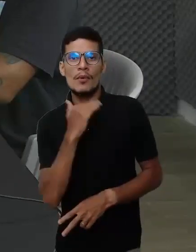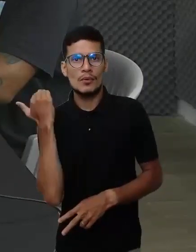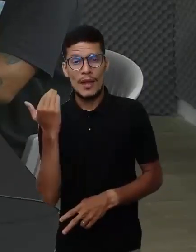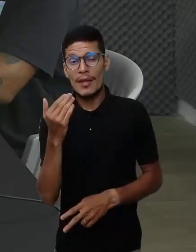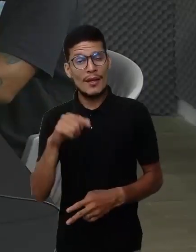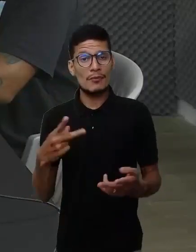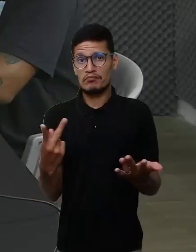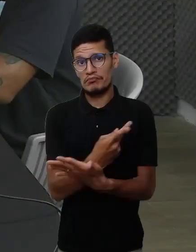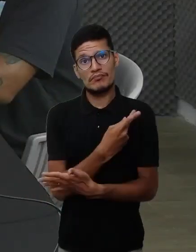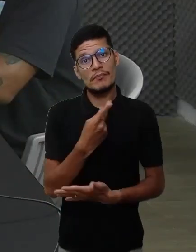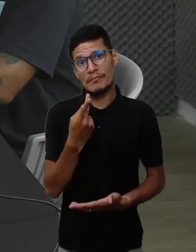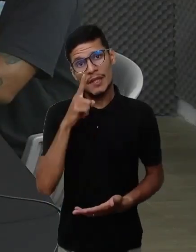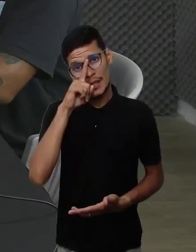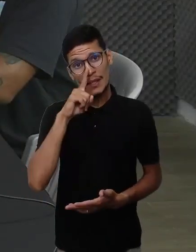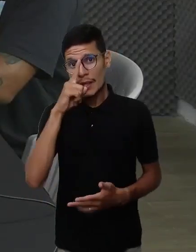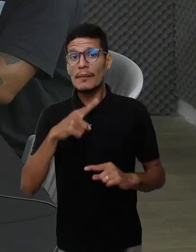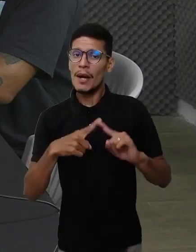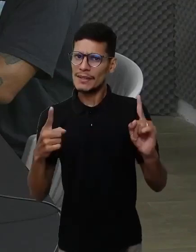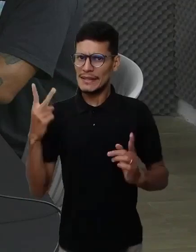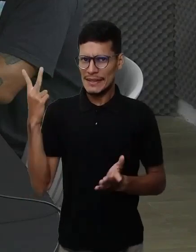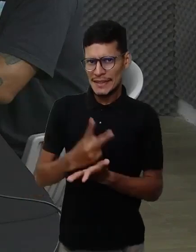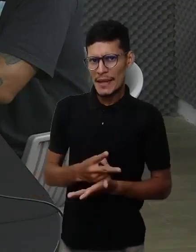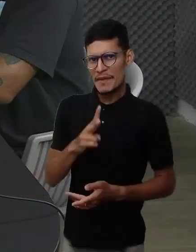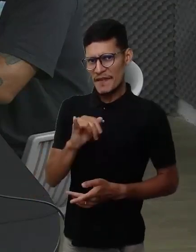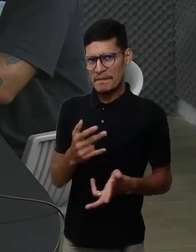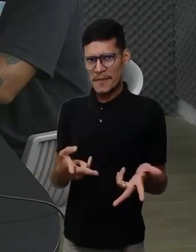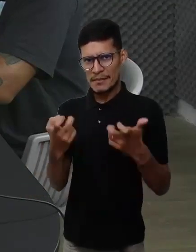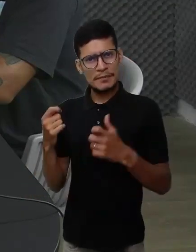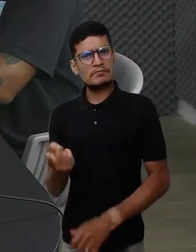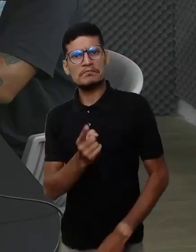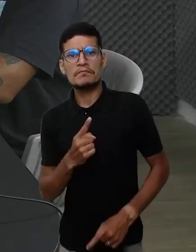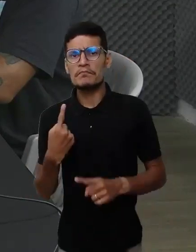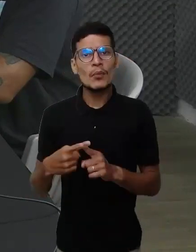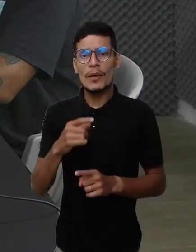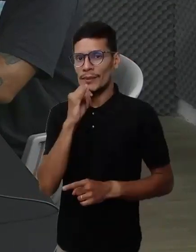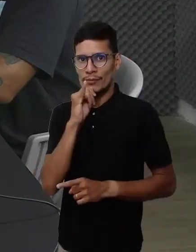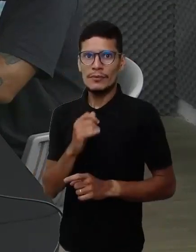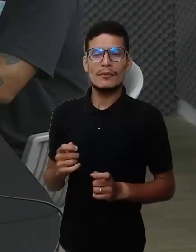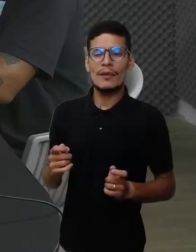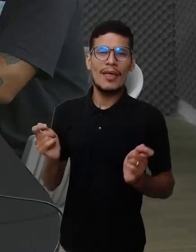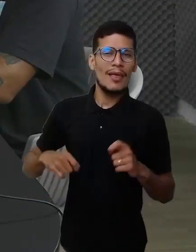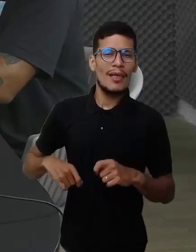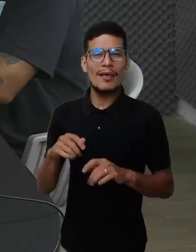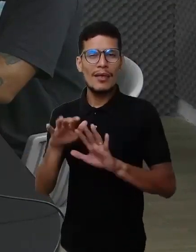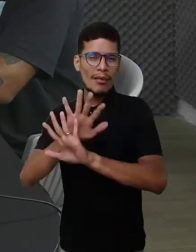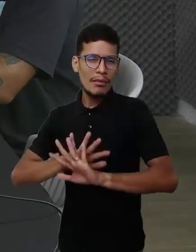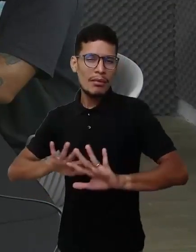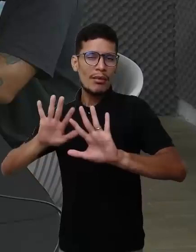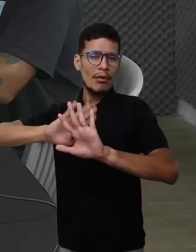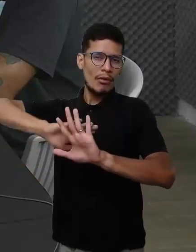fenômeno perverso, que nem sempre ele é tão perceptível, porque às vezes se dá muito nas nuances,